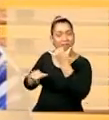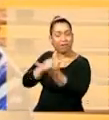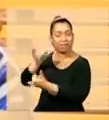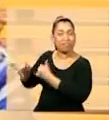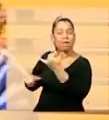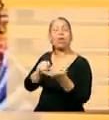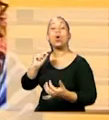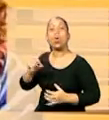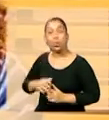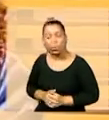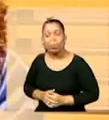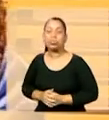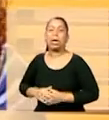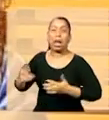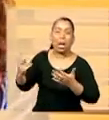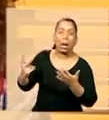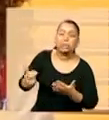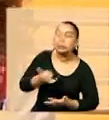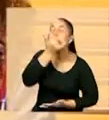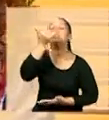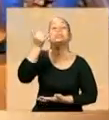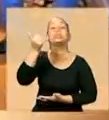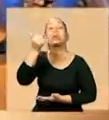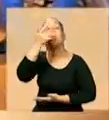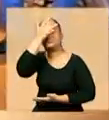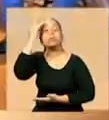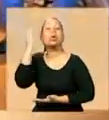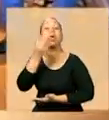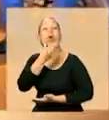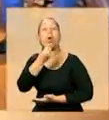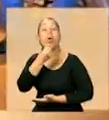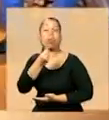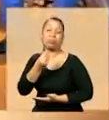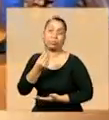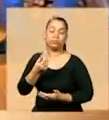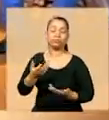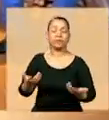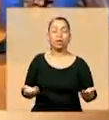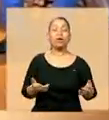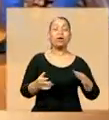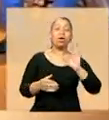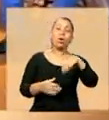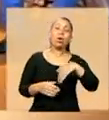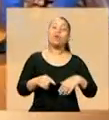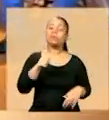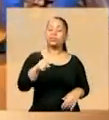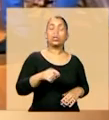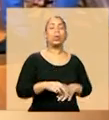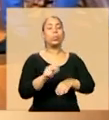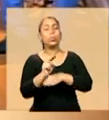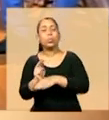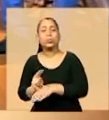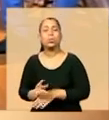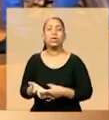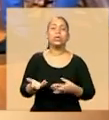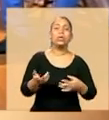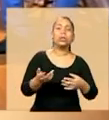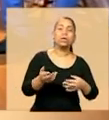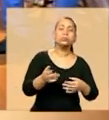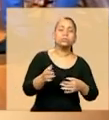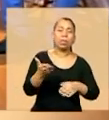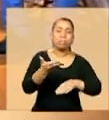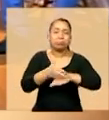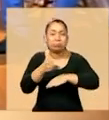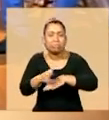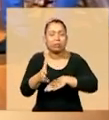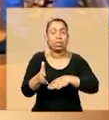com homens, mas não existe uma relação com o gênero. Tá. Ô Paulo, você que está do outro lado do balcão, cuidando do treinamento,